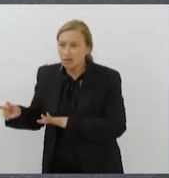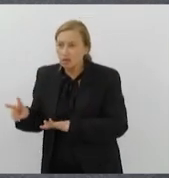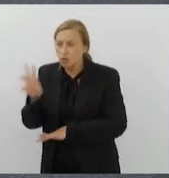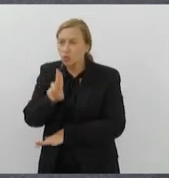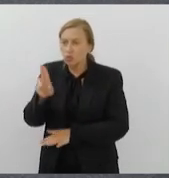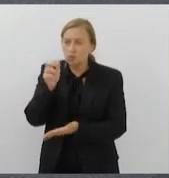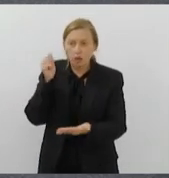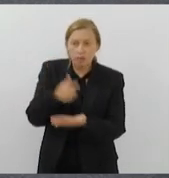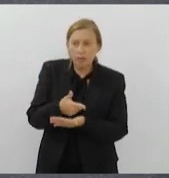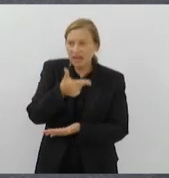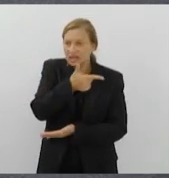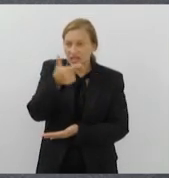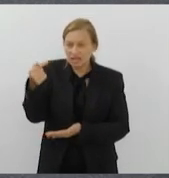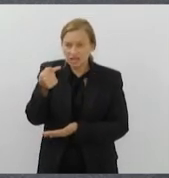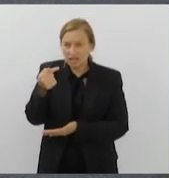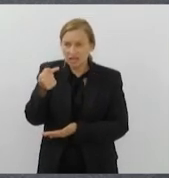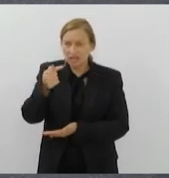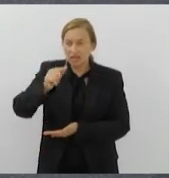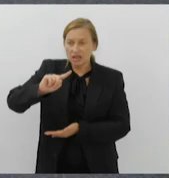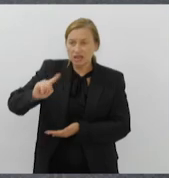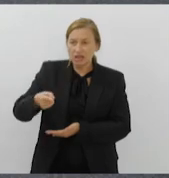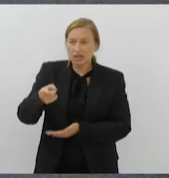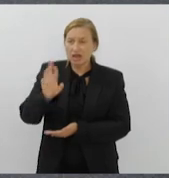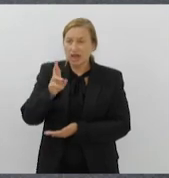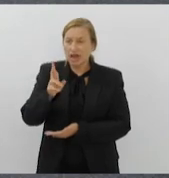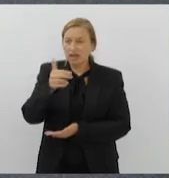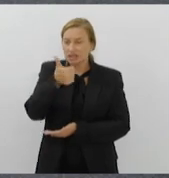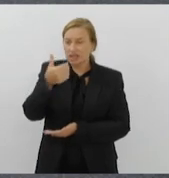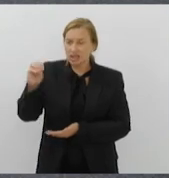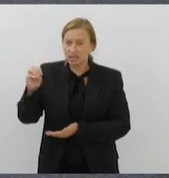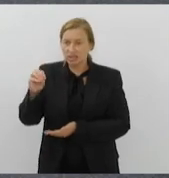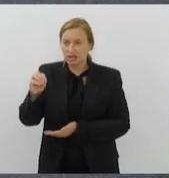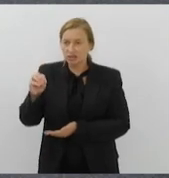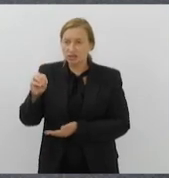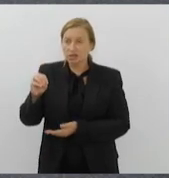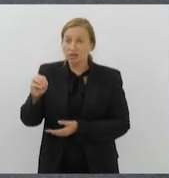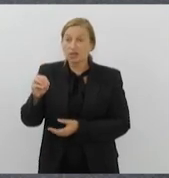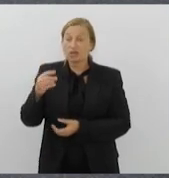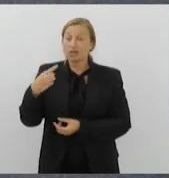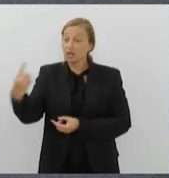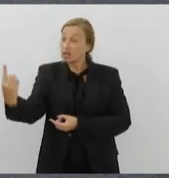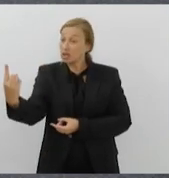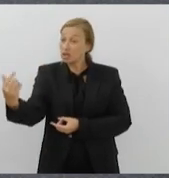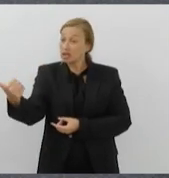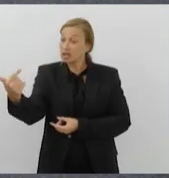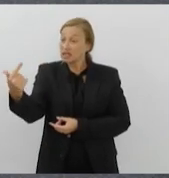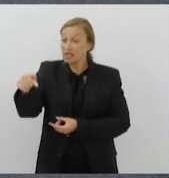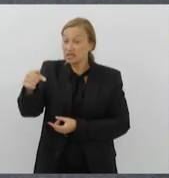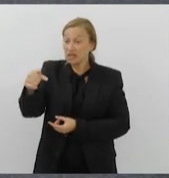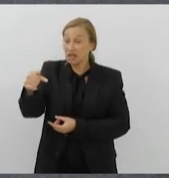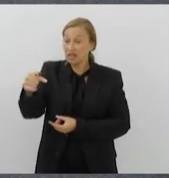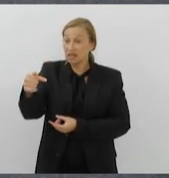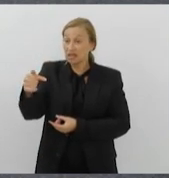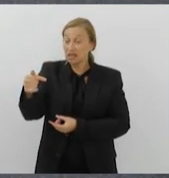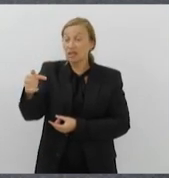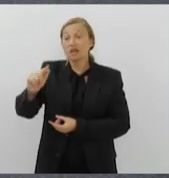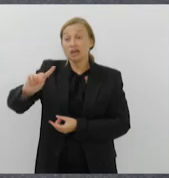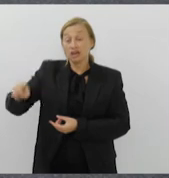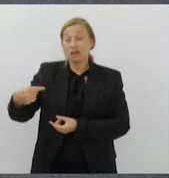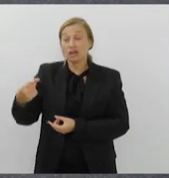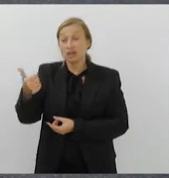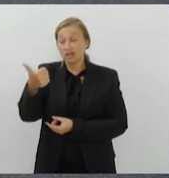paga R$ 17,10 para ir e R$ 17,10 para voltar. A partir de